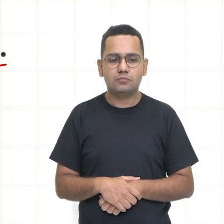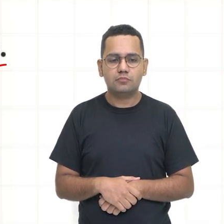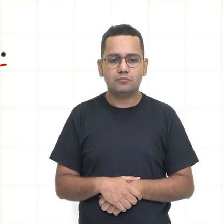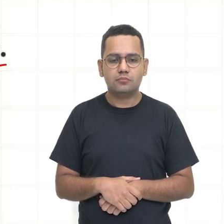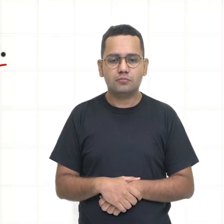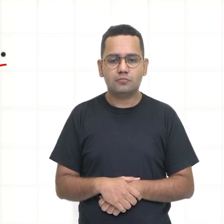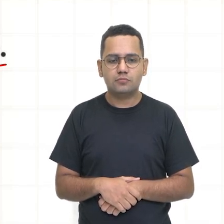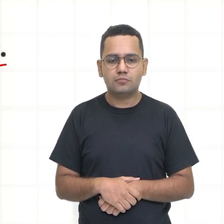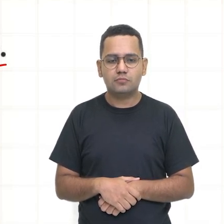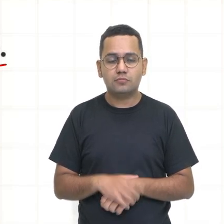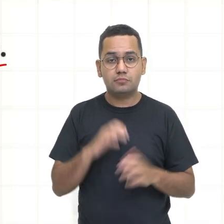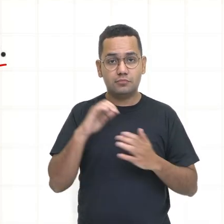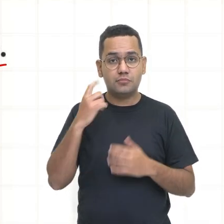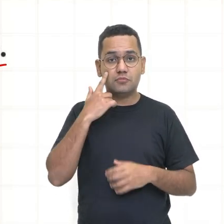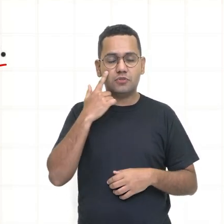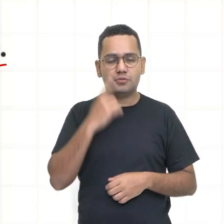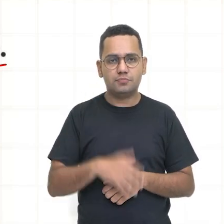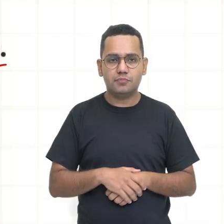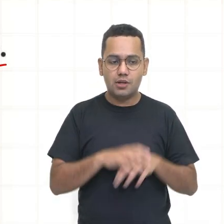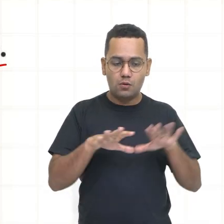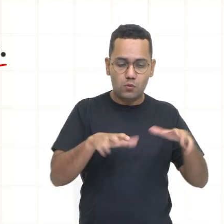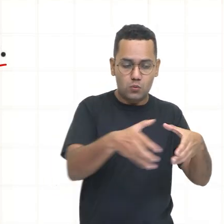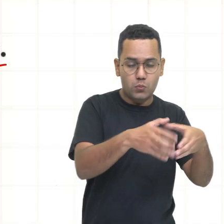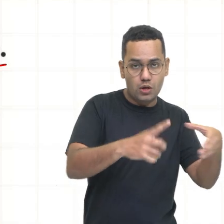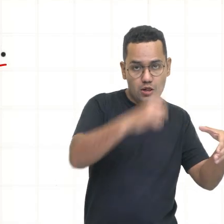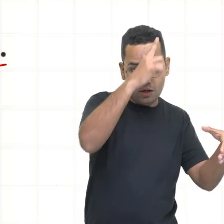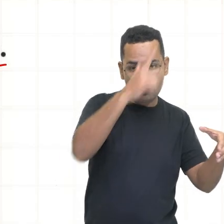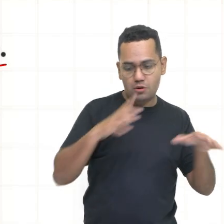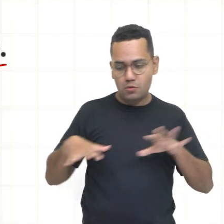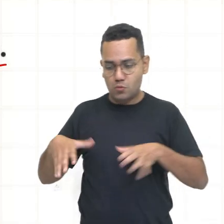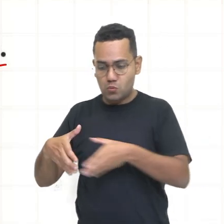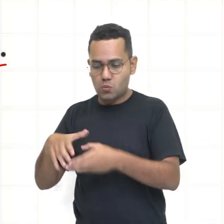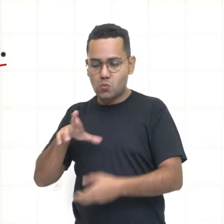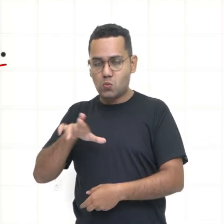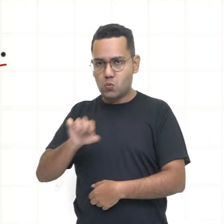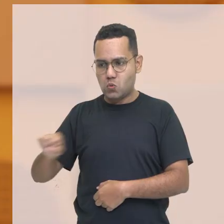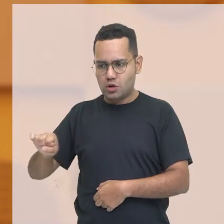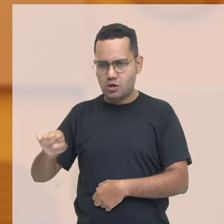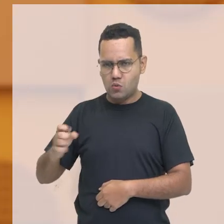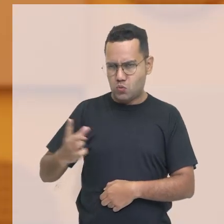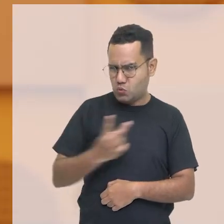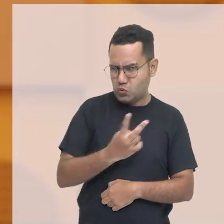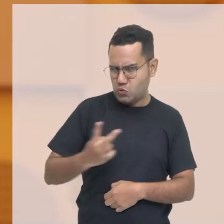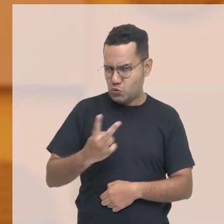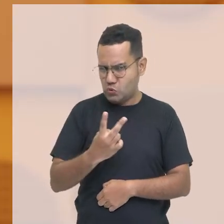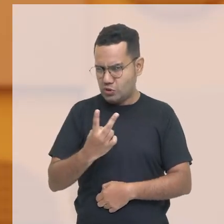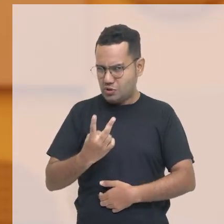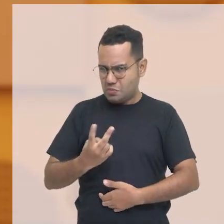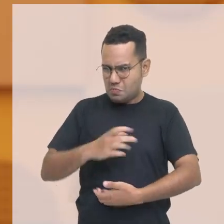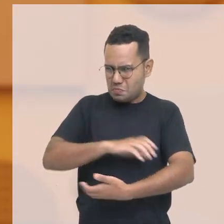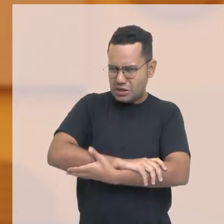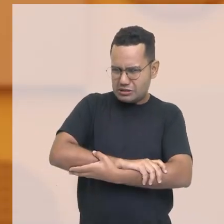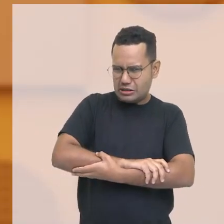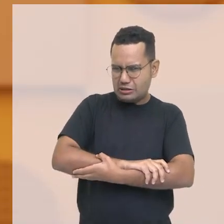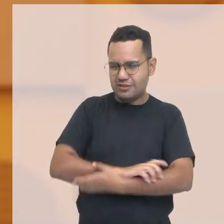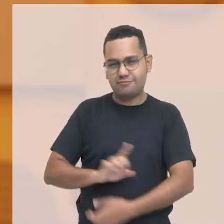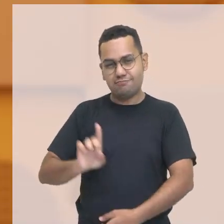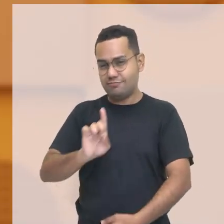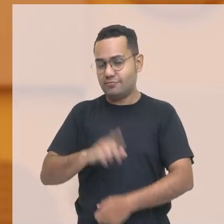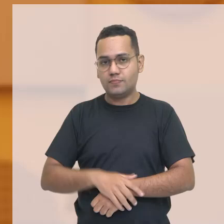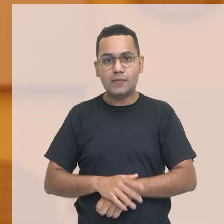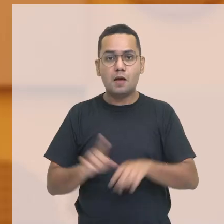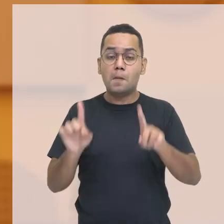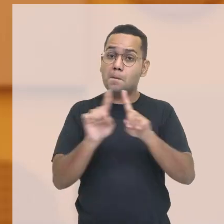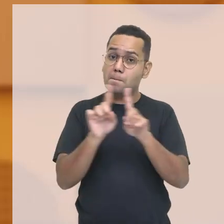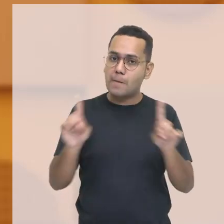de um lado, a Alemanha, do outro lado, a União Soviética. Eles não eram ali amigos, mas eles, teoricamente,